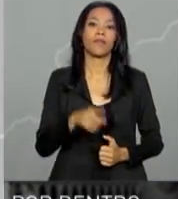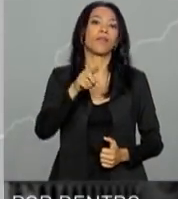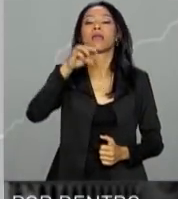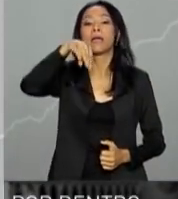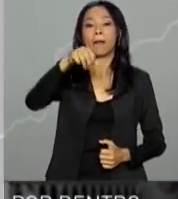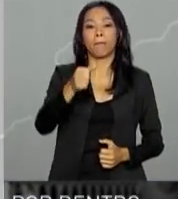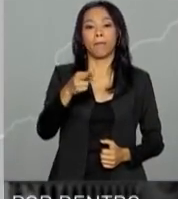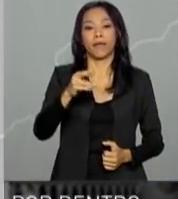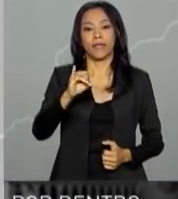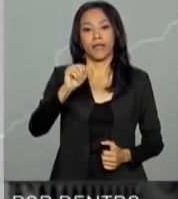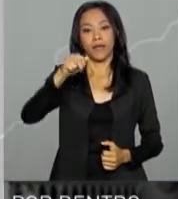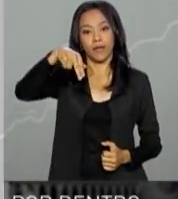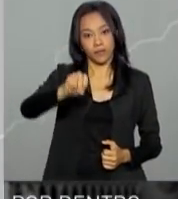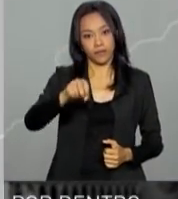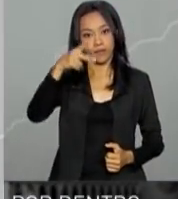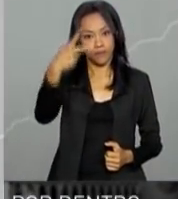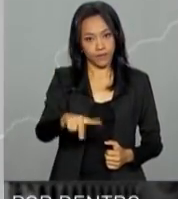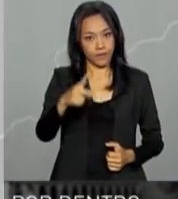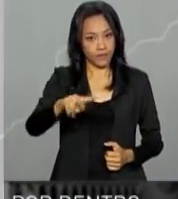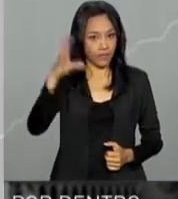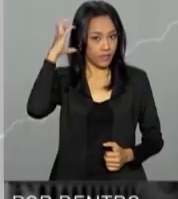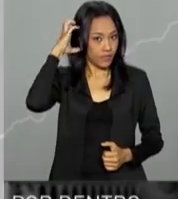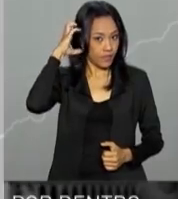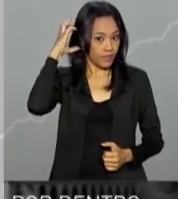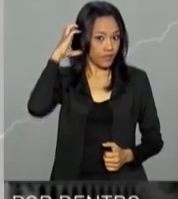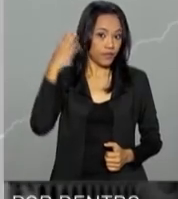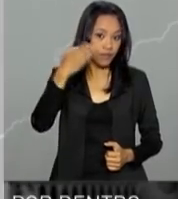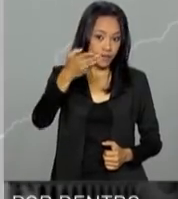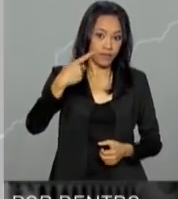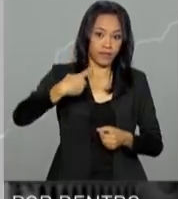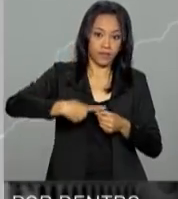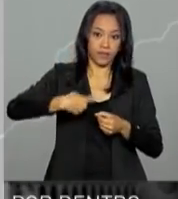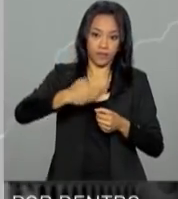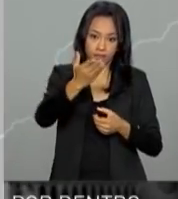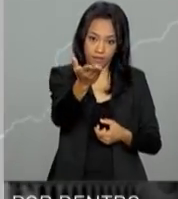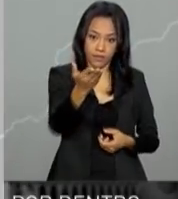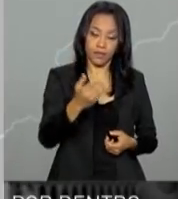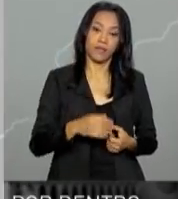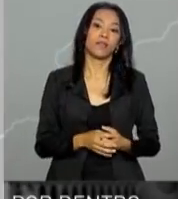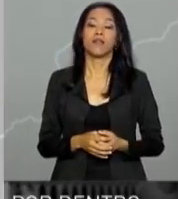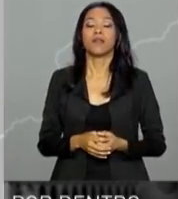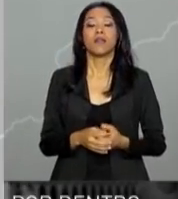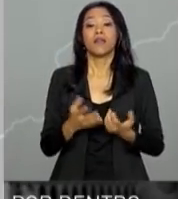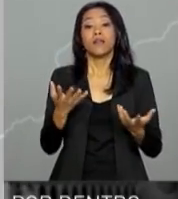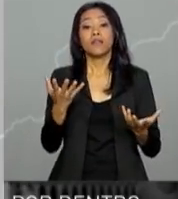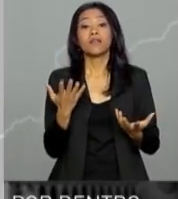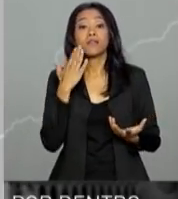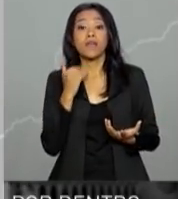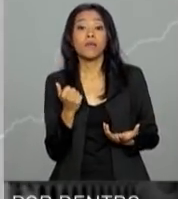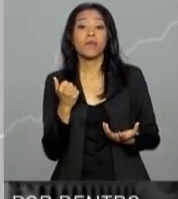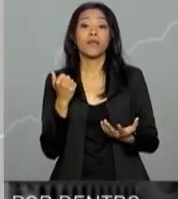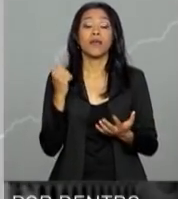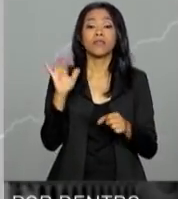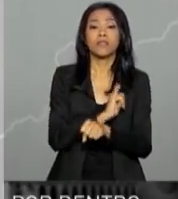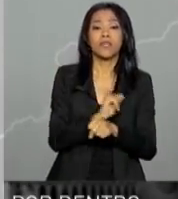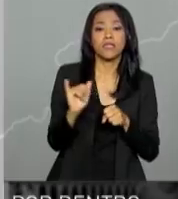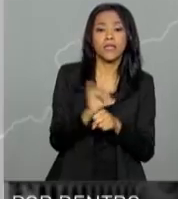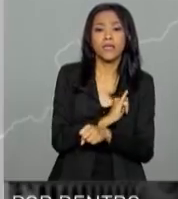falo pela web no norte filme aqui na cidade de canindé no ceará eu gastei quais são as formas de contribuição do trabalhador brasileiro